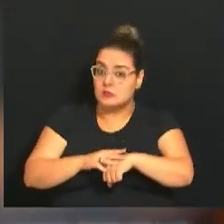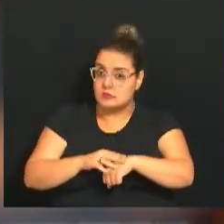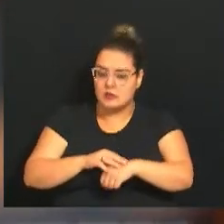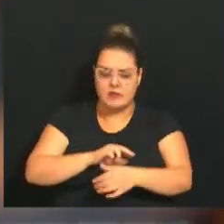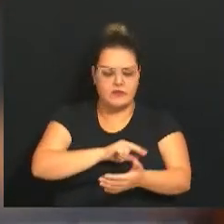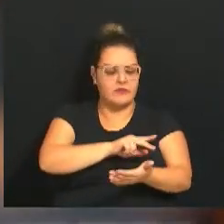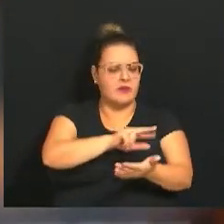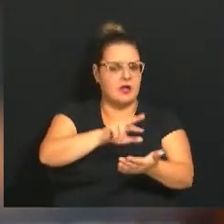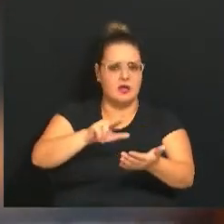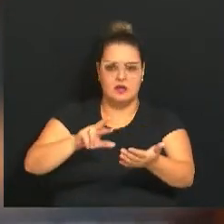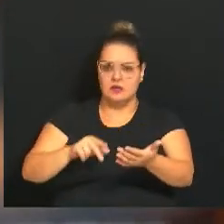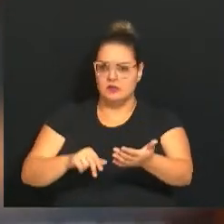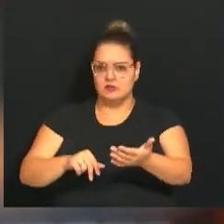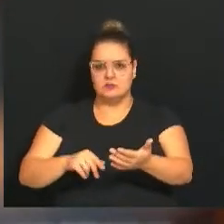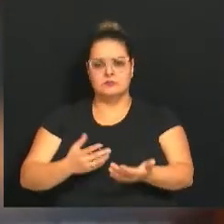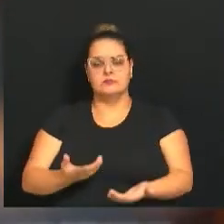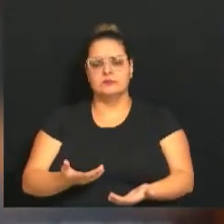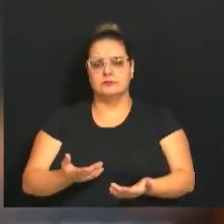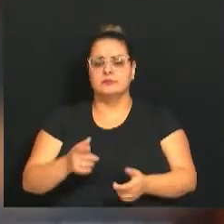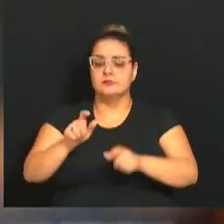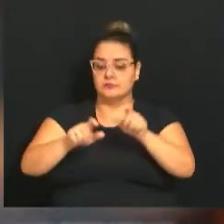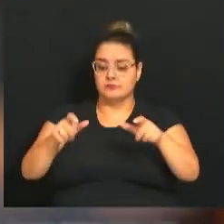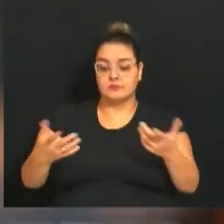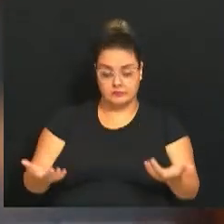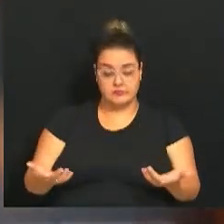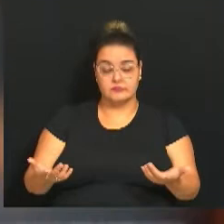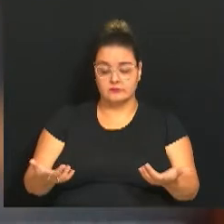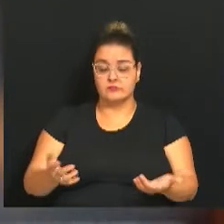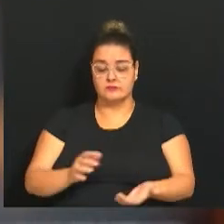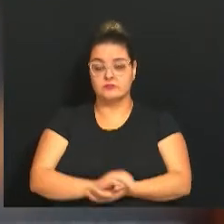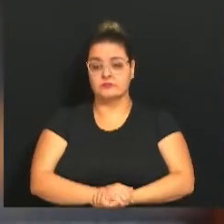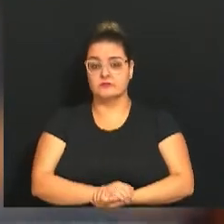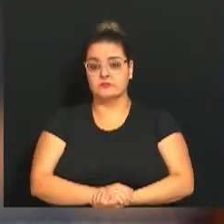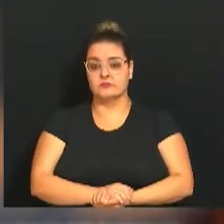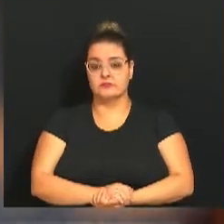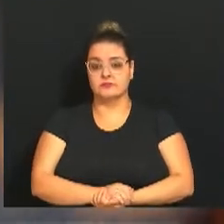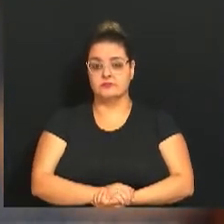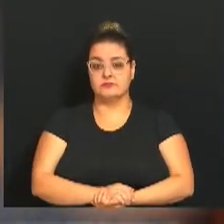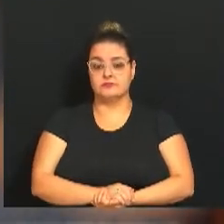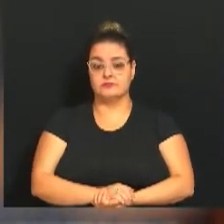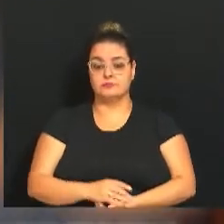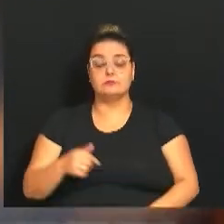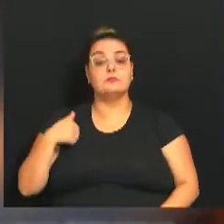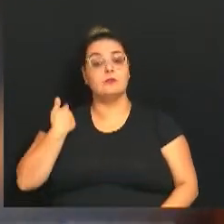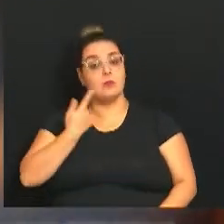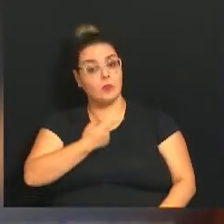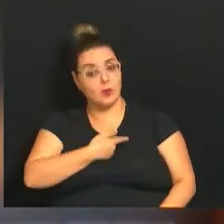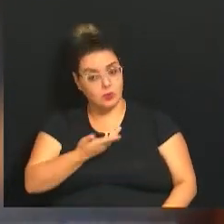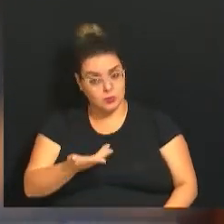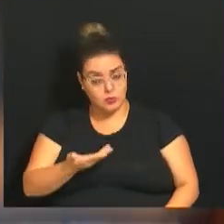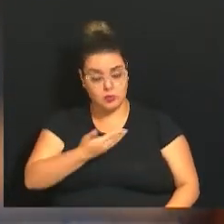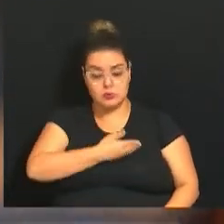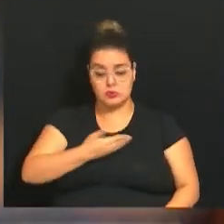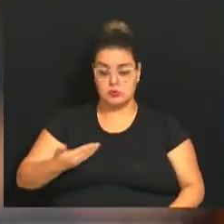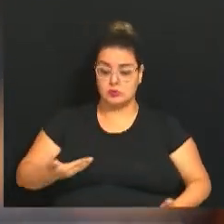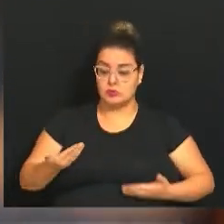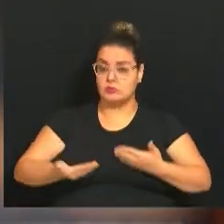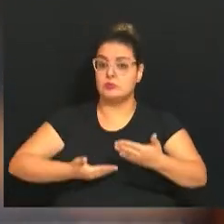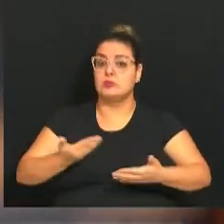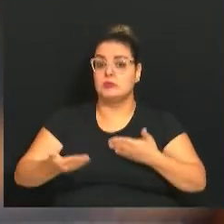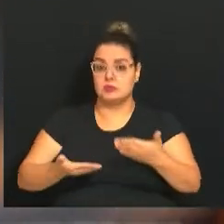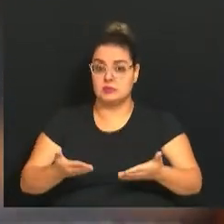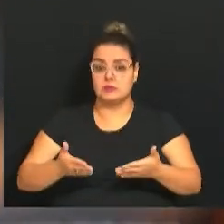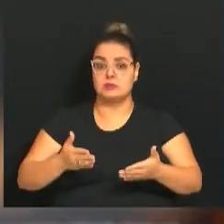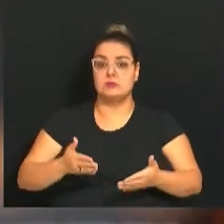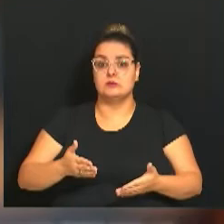inúmeras, milhares de pessoas, e nós, assim como servidores públicos, nessa